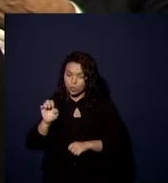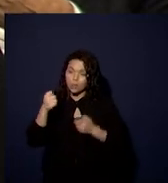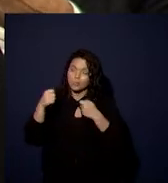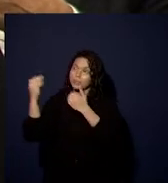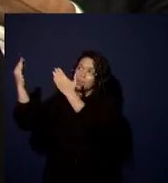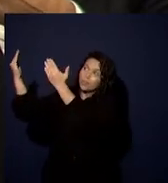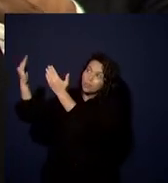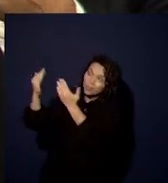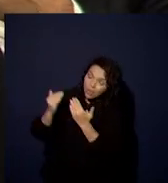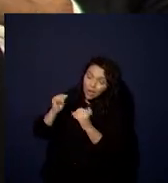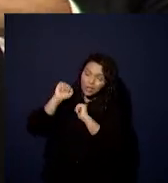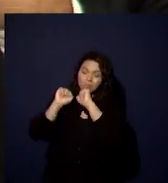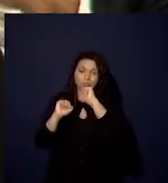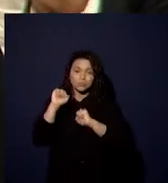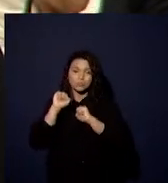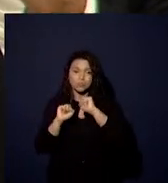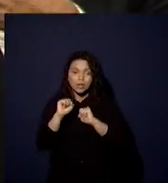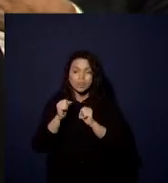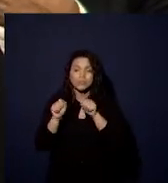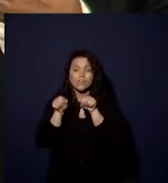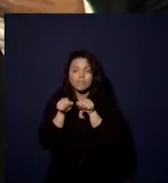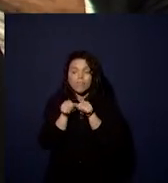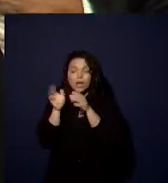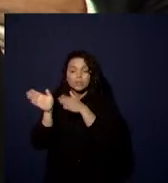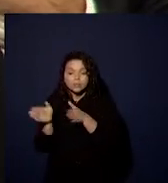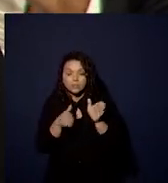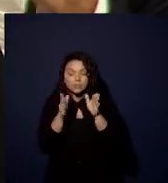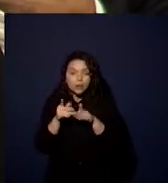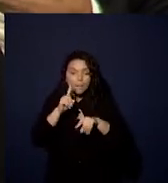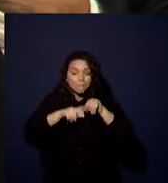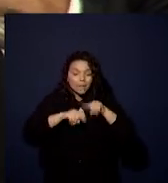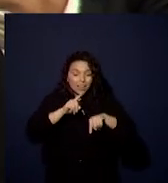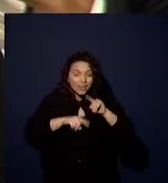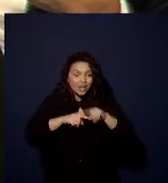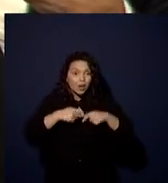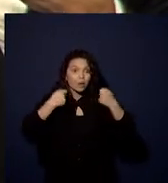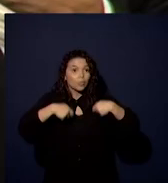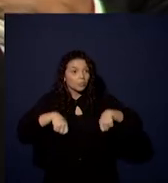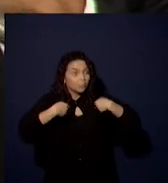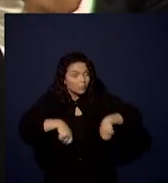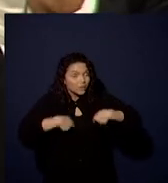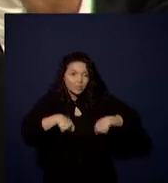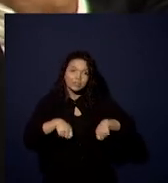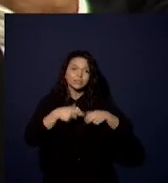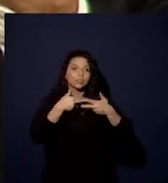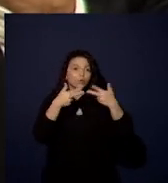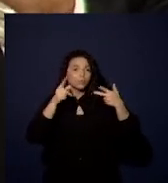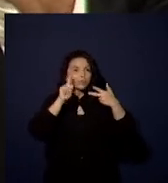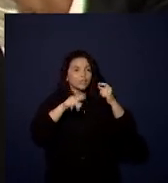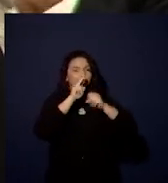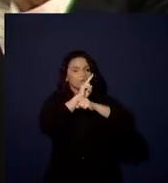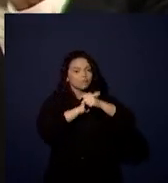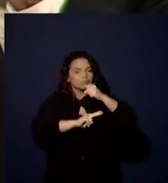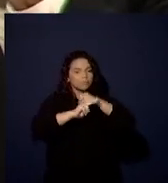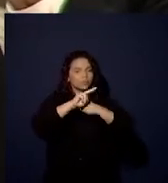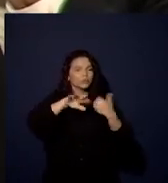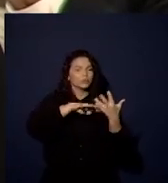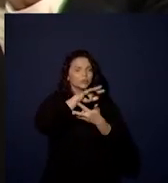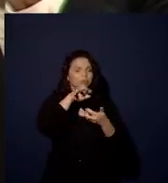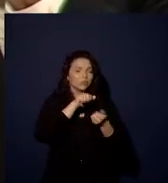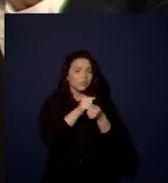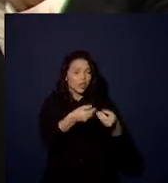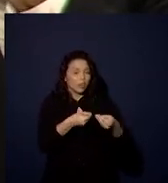Equipamentos elétricos no Brasil né consumo para melhorar o equilíbrio né e trazendo uma